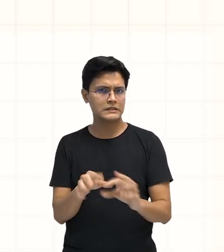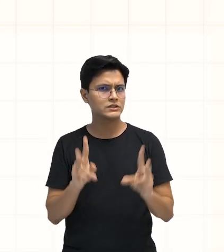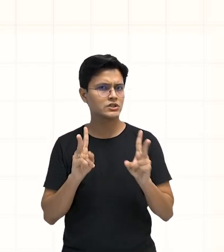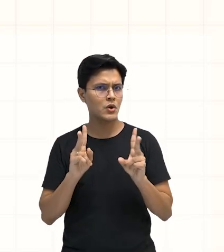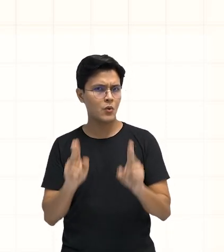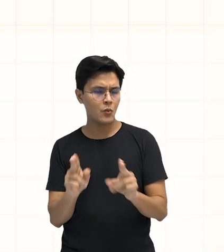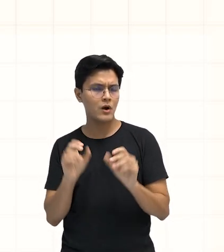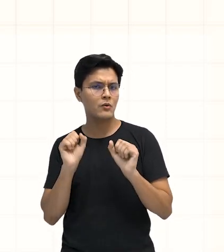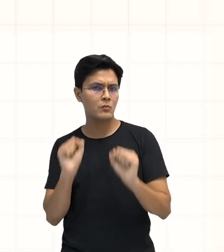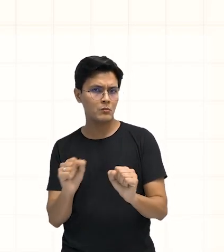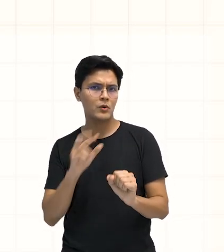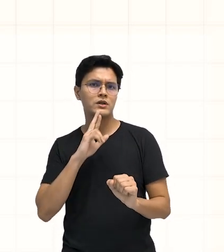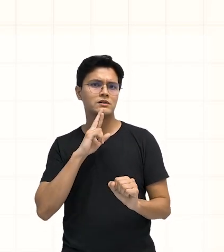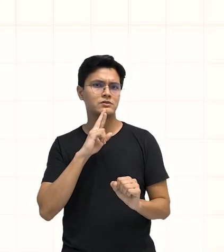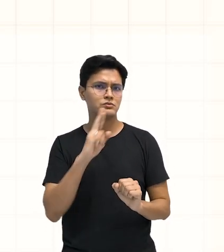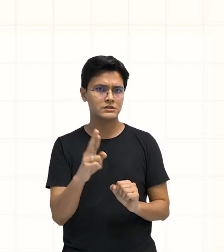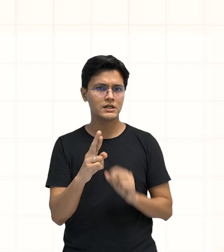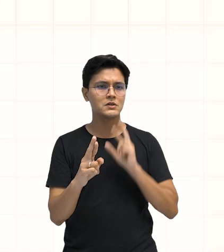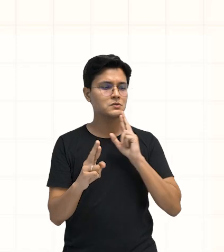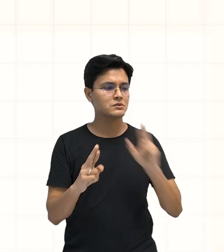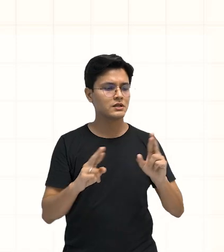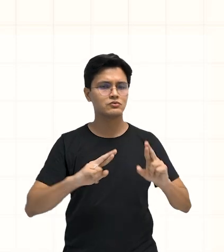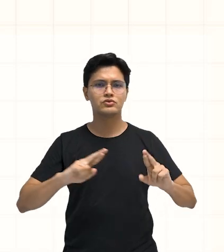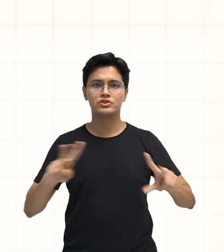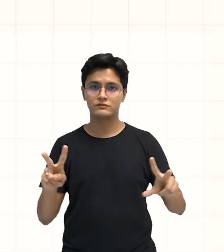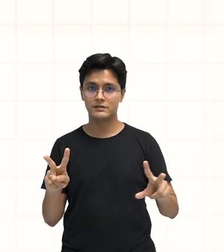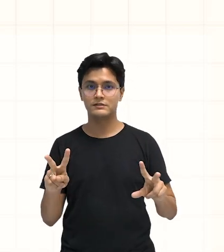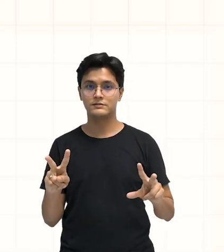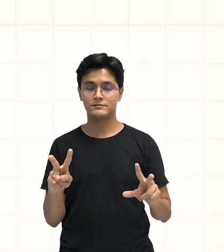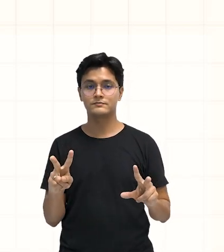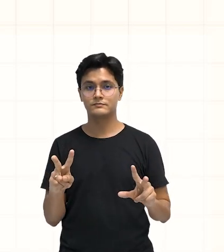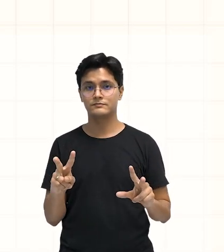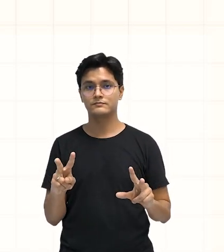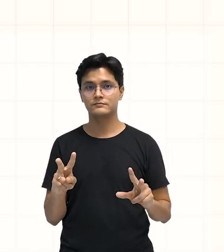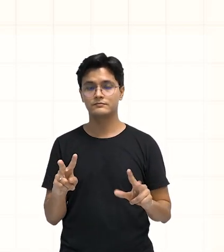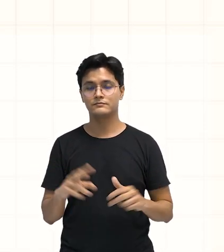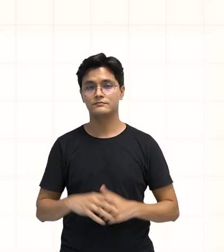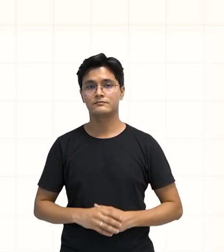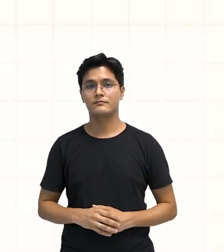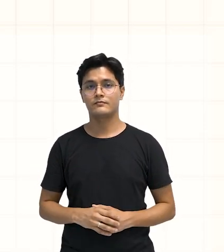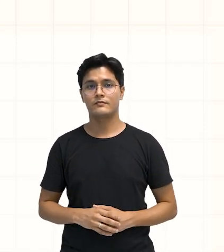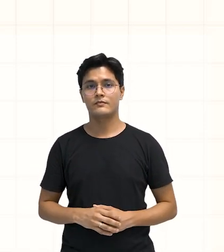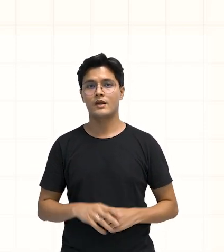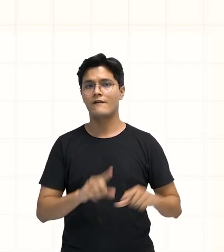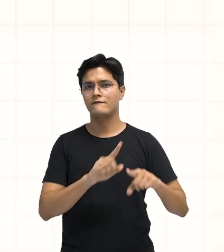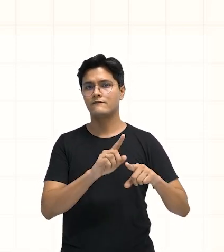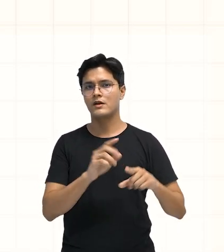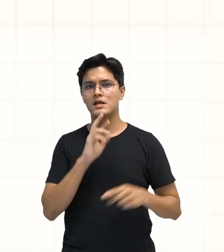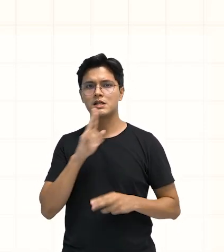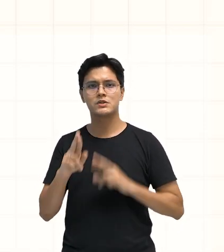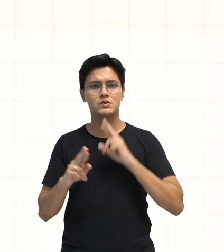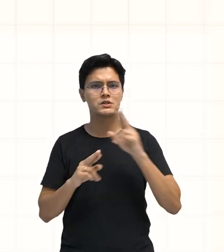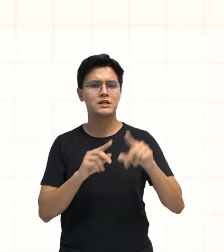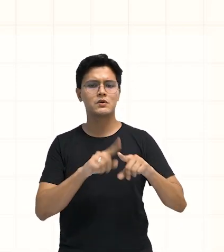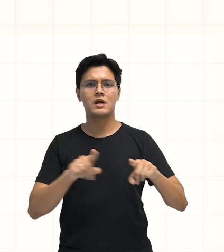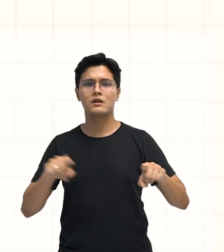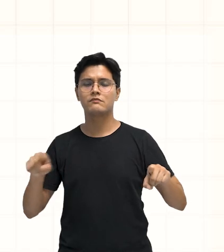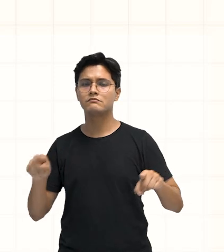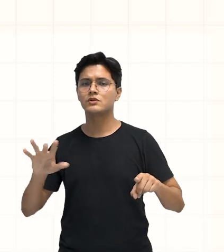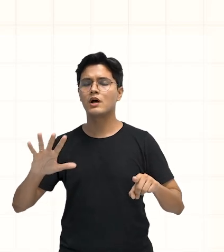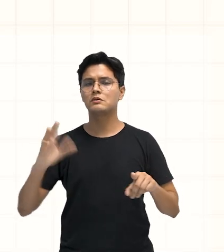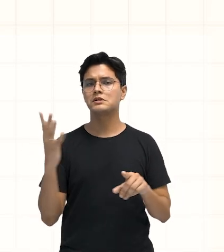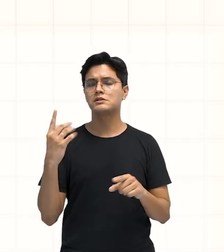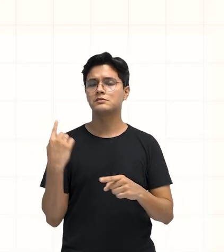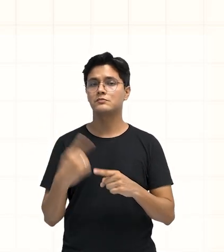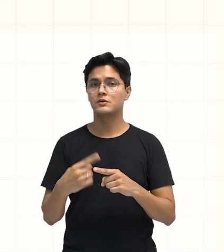apresentar resultados diferentes. A variabilidade do resultado acontece pelo